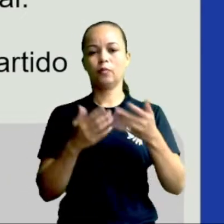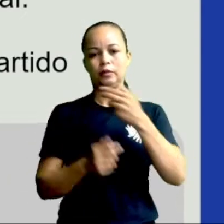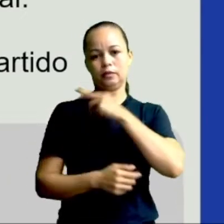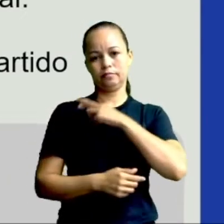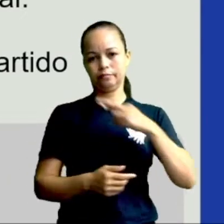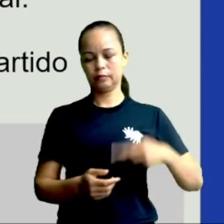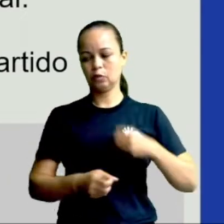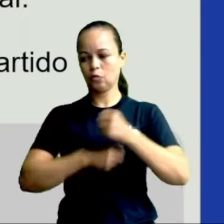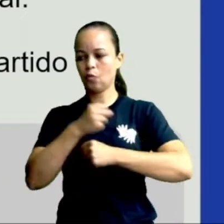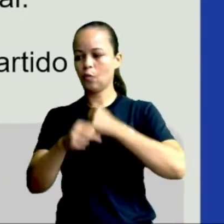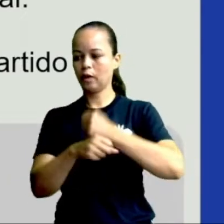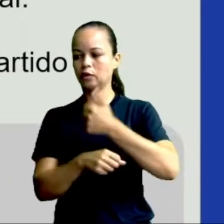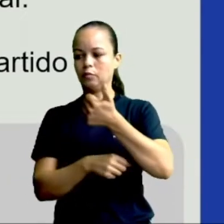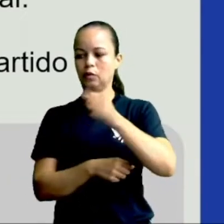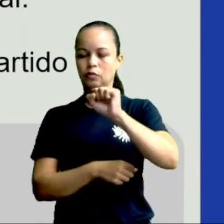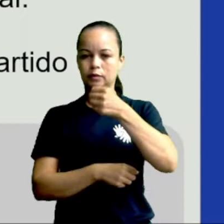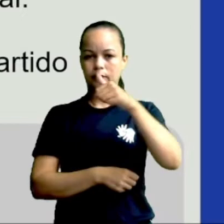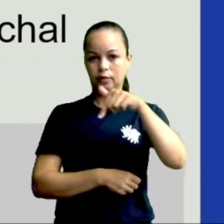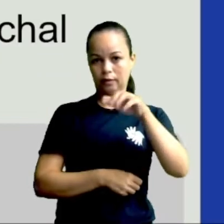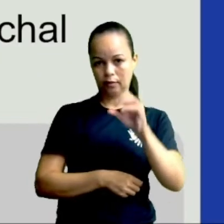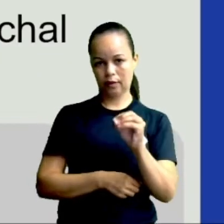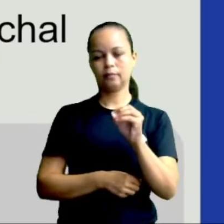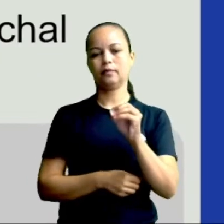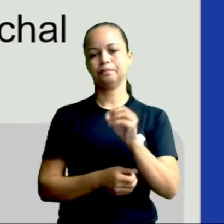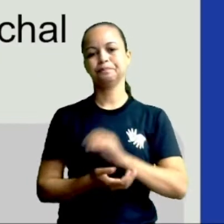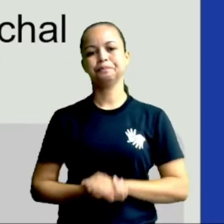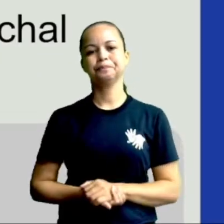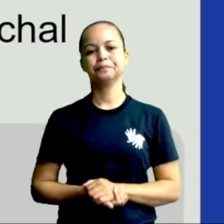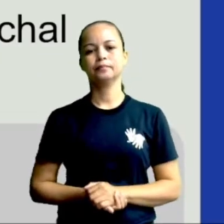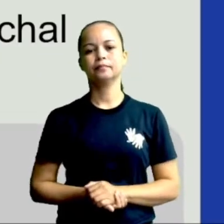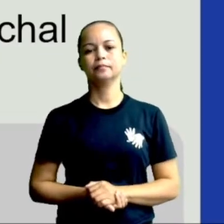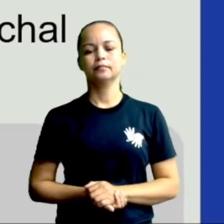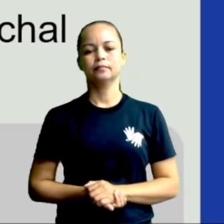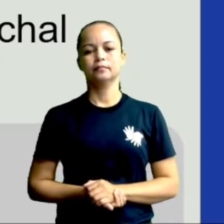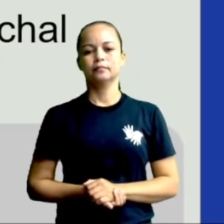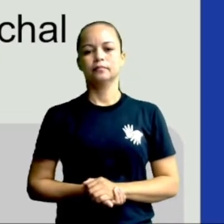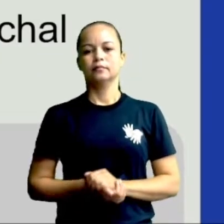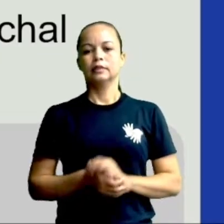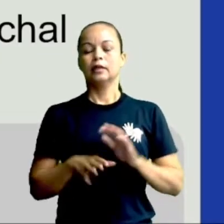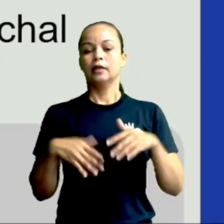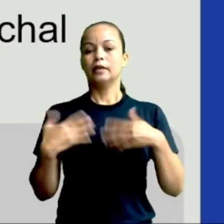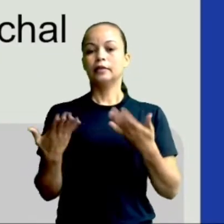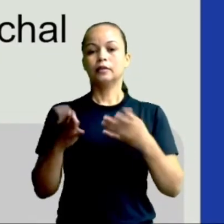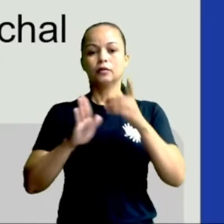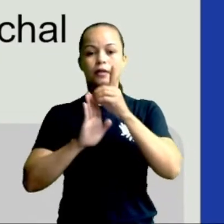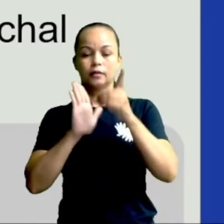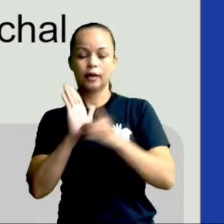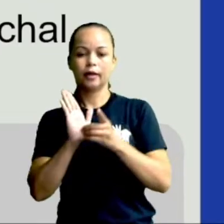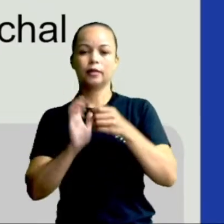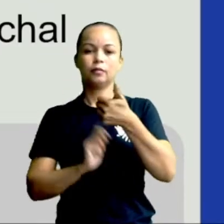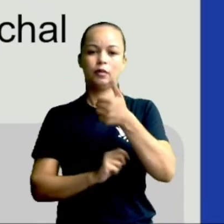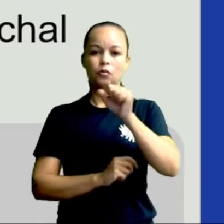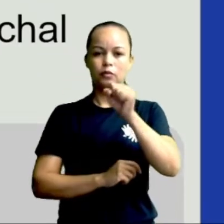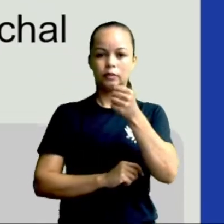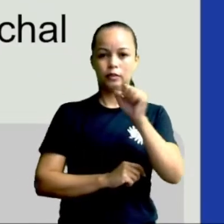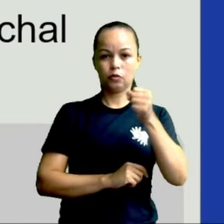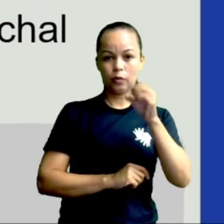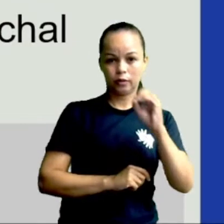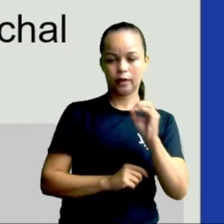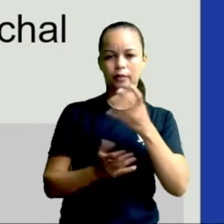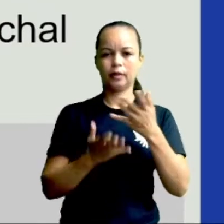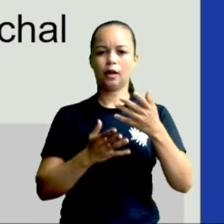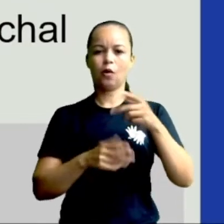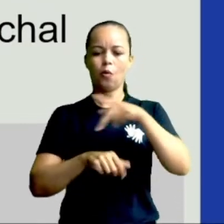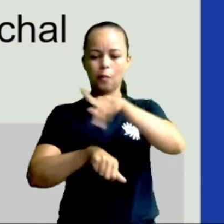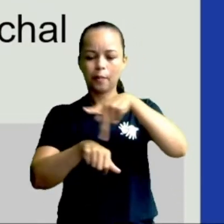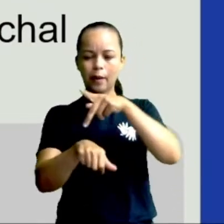década de 1870, tá? Então, na década de 1880, o país